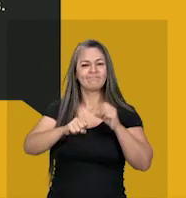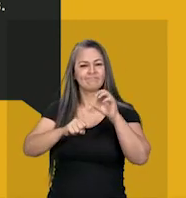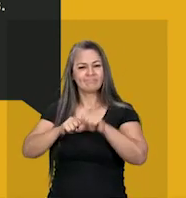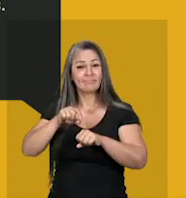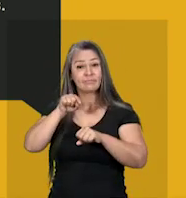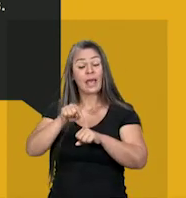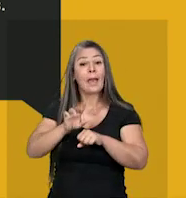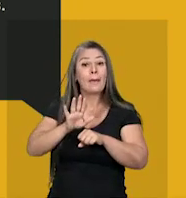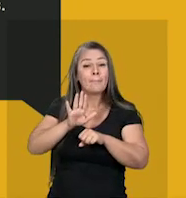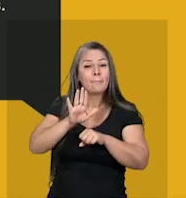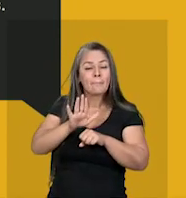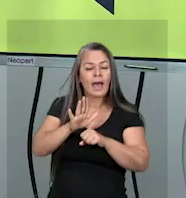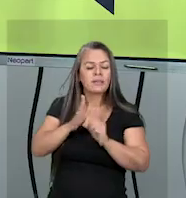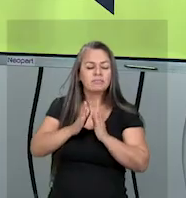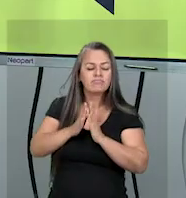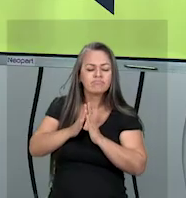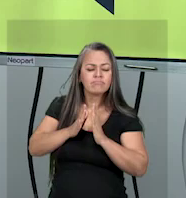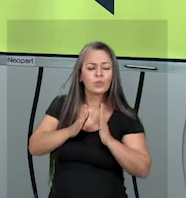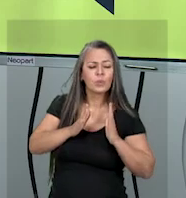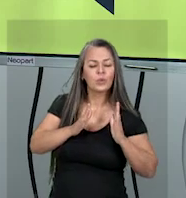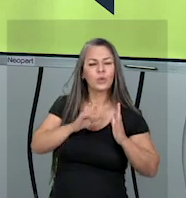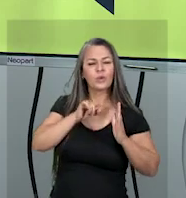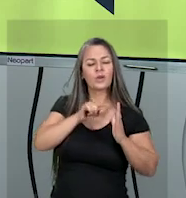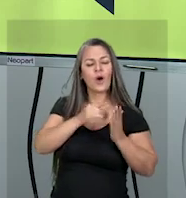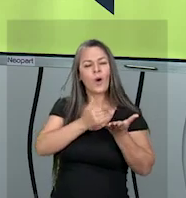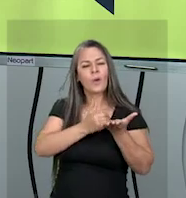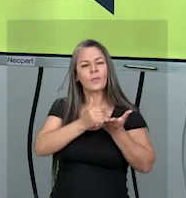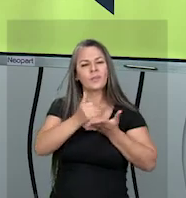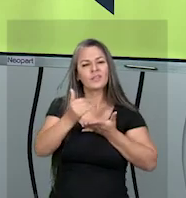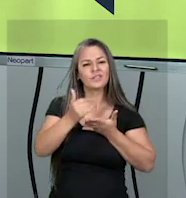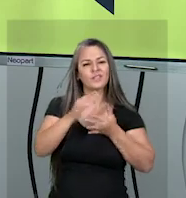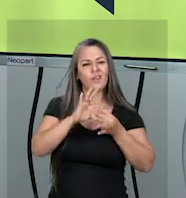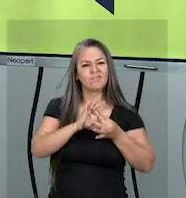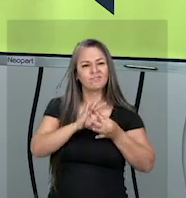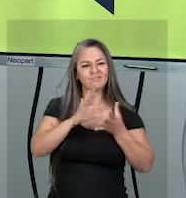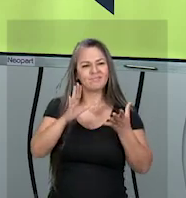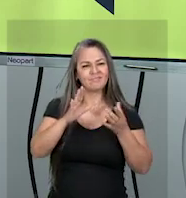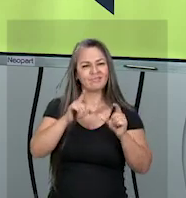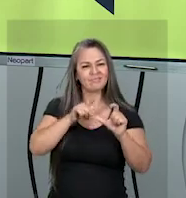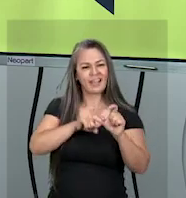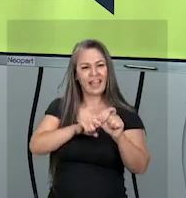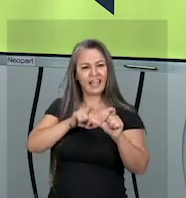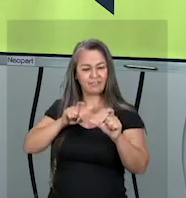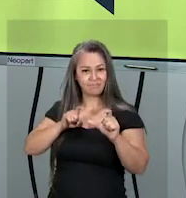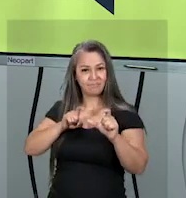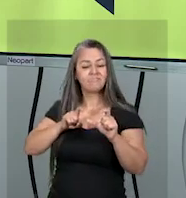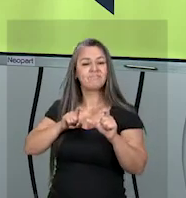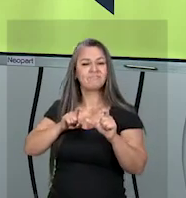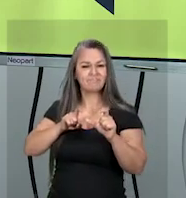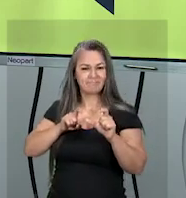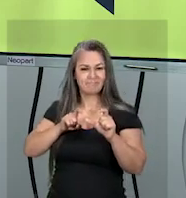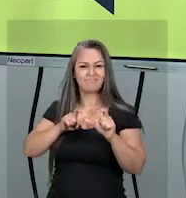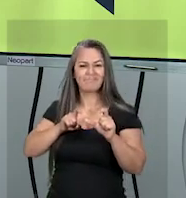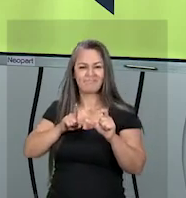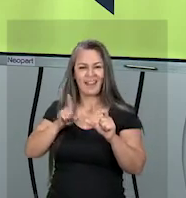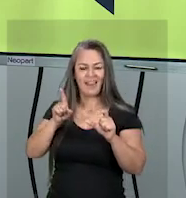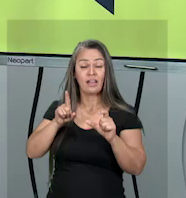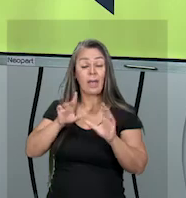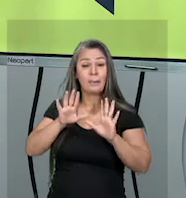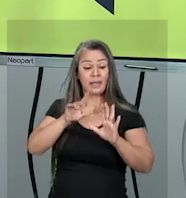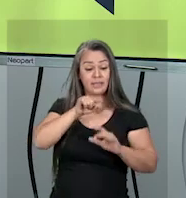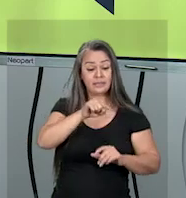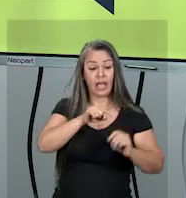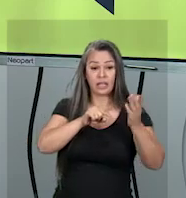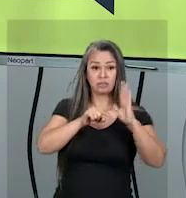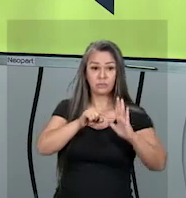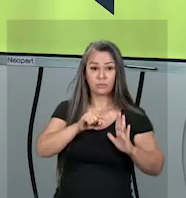país independente. Por isso que é mais recente o processo, diferentemente do Brasil, né? Ou seja, o processo de independência